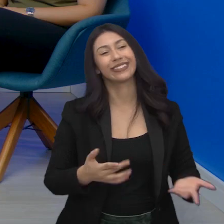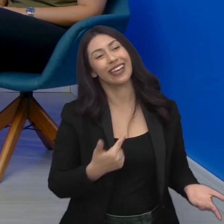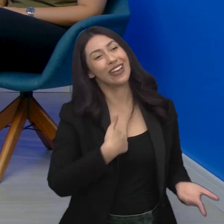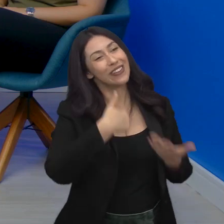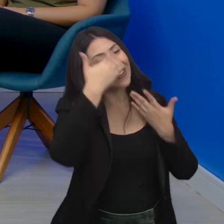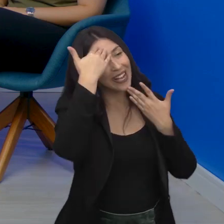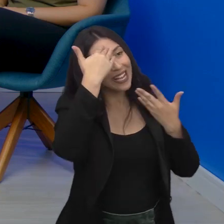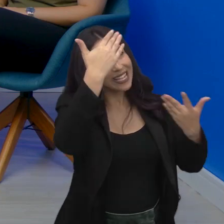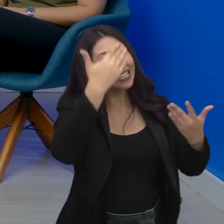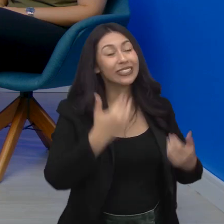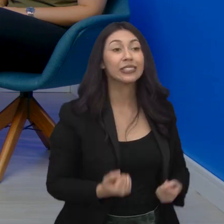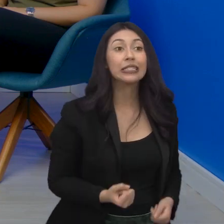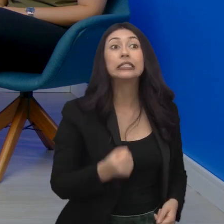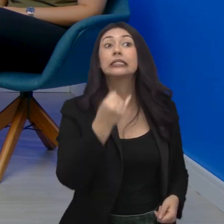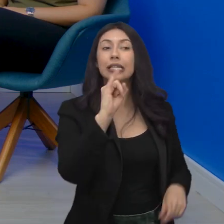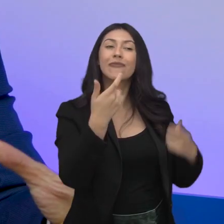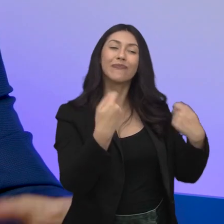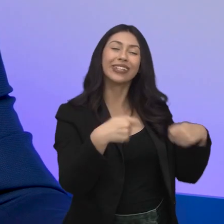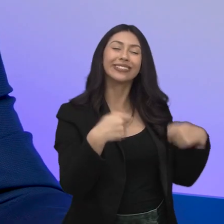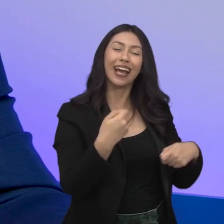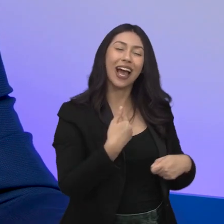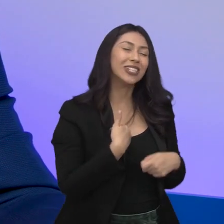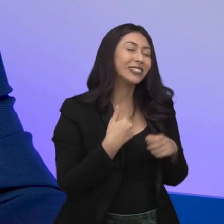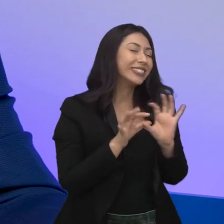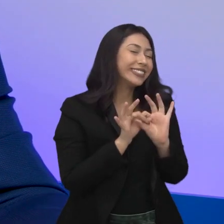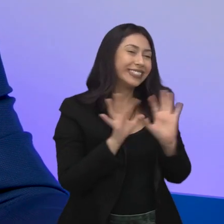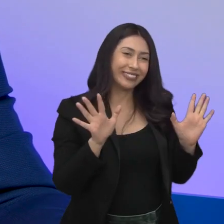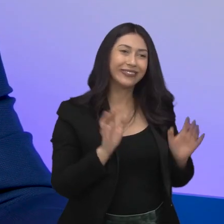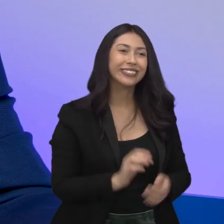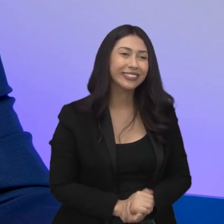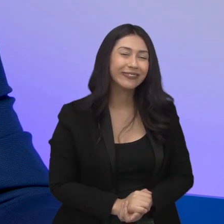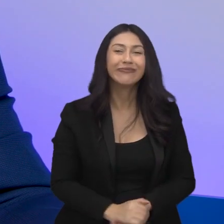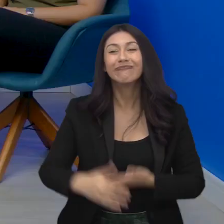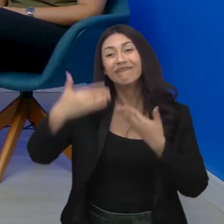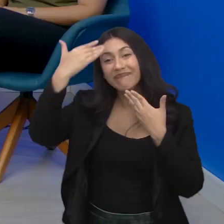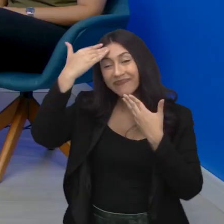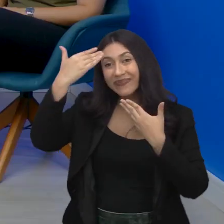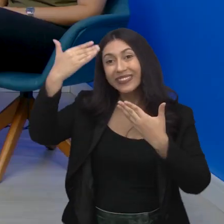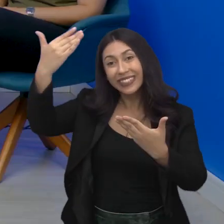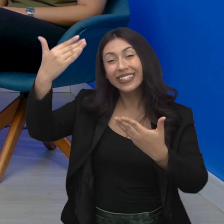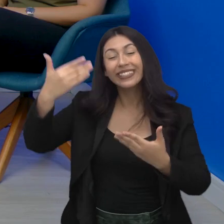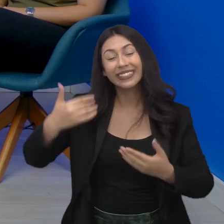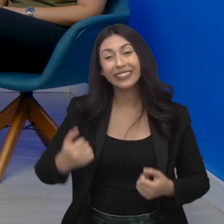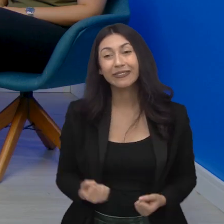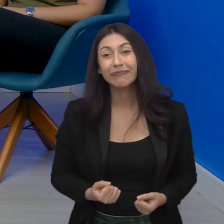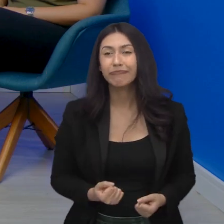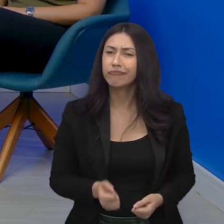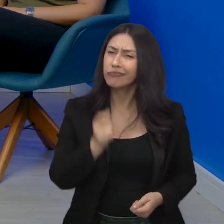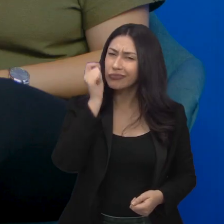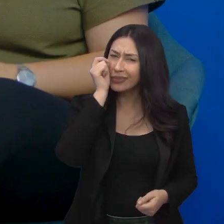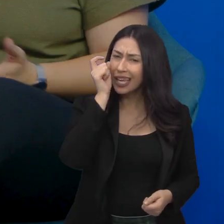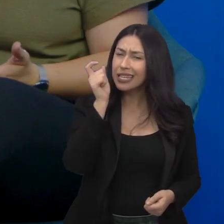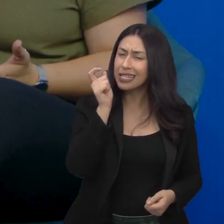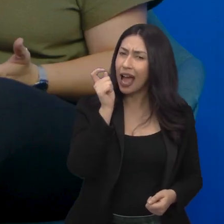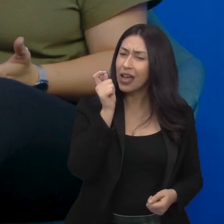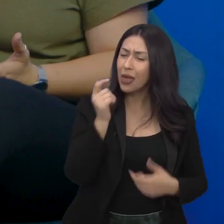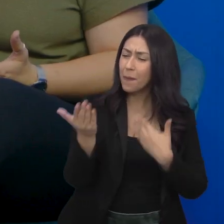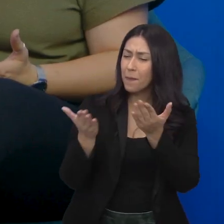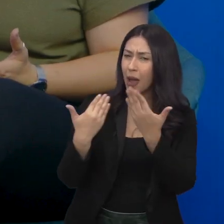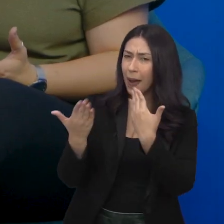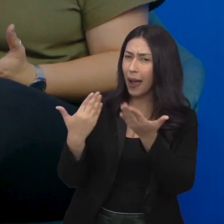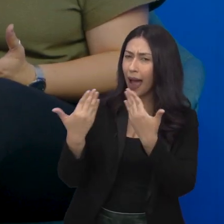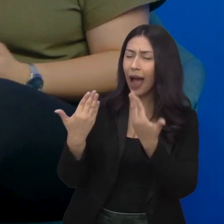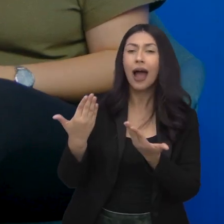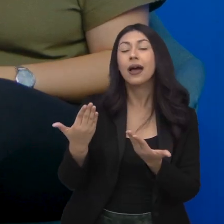Política. Eu que agradeço e precisando a gente se coloca à disposição sempre aí. Muito obrigada, Rachid. Obrigado. Interessante a gente